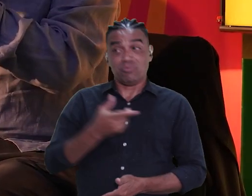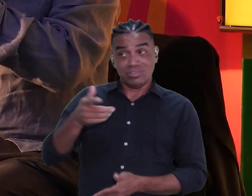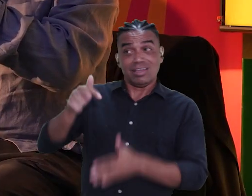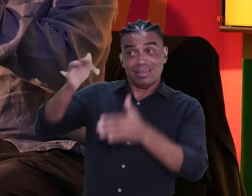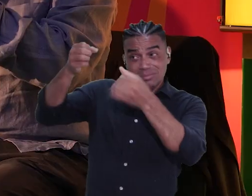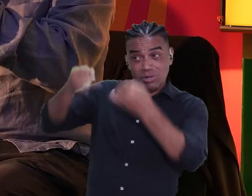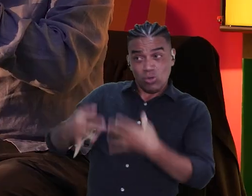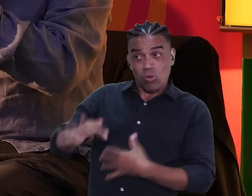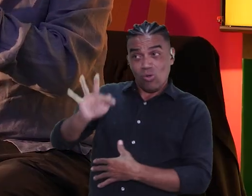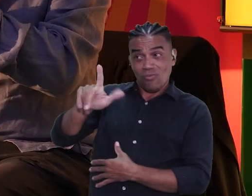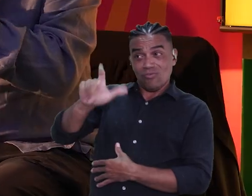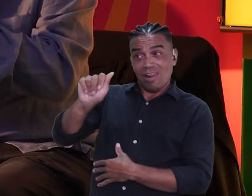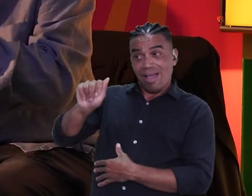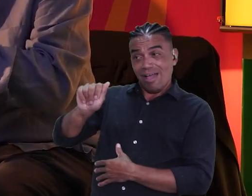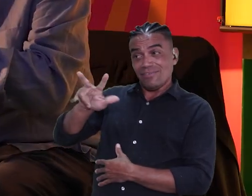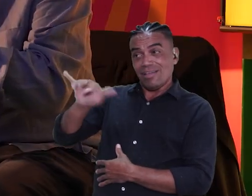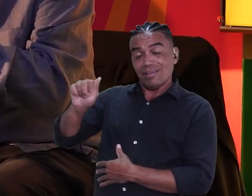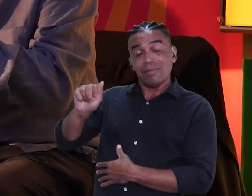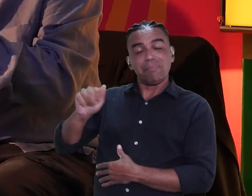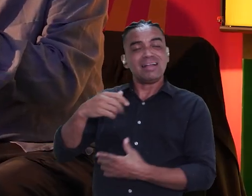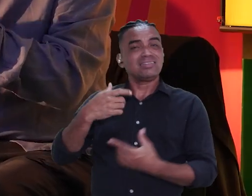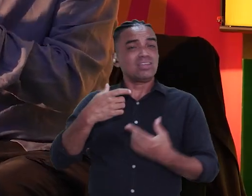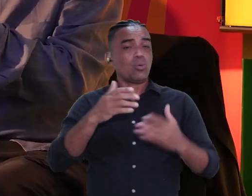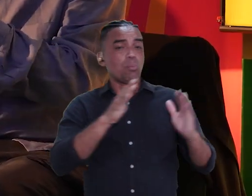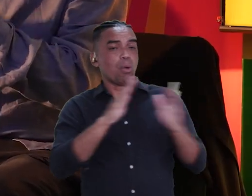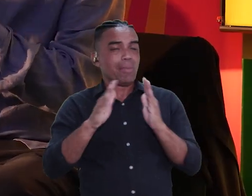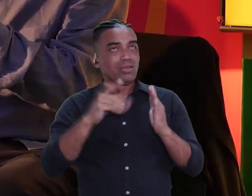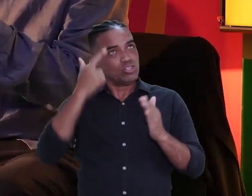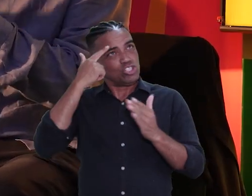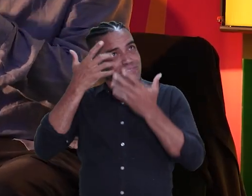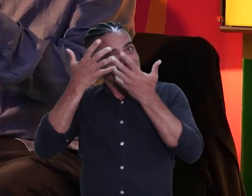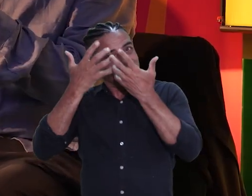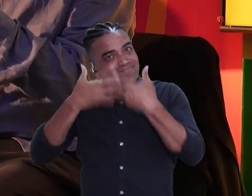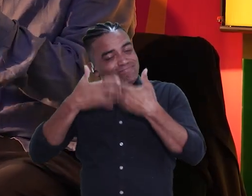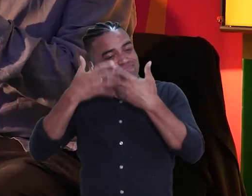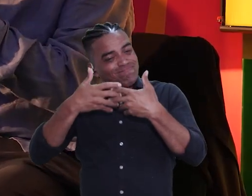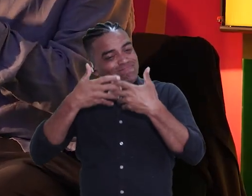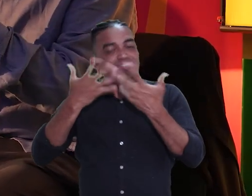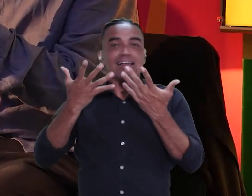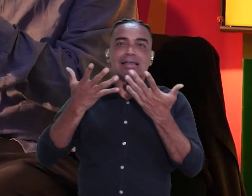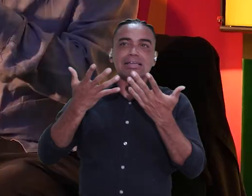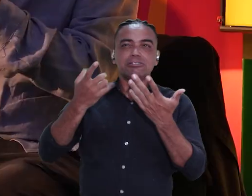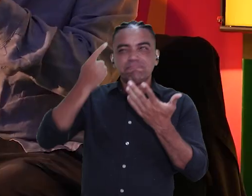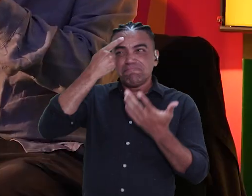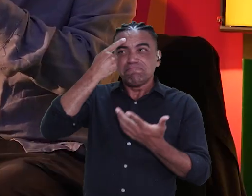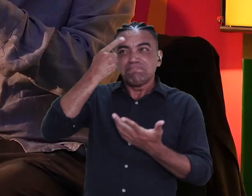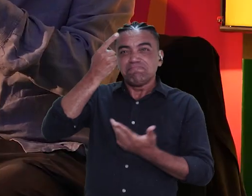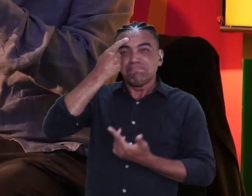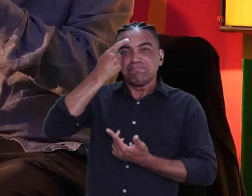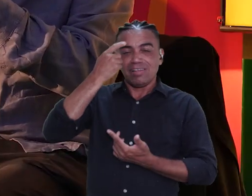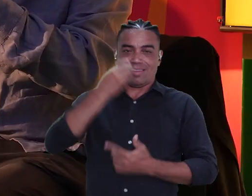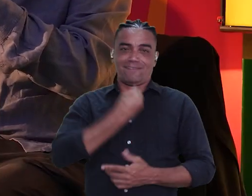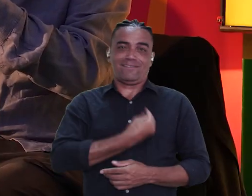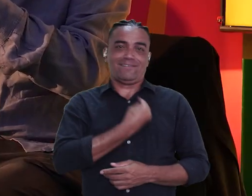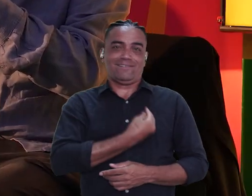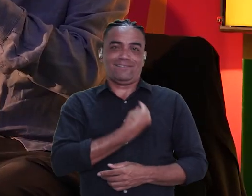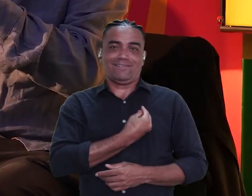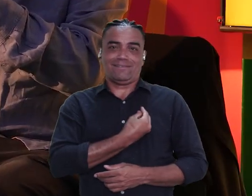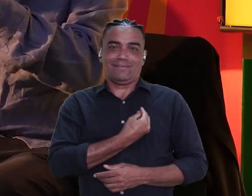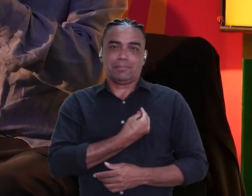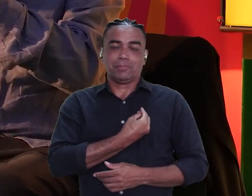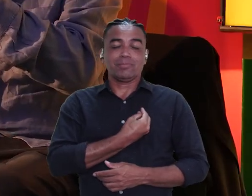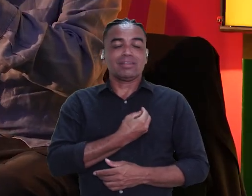um ponto de inflexão da vida. E esse poema é um ponto de inflexão que